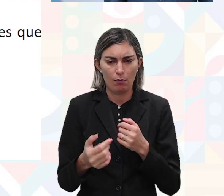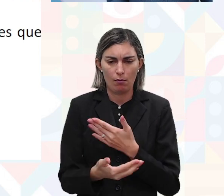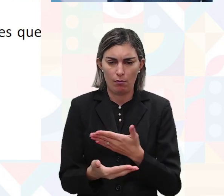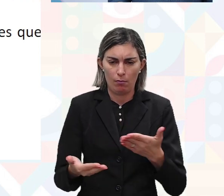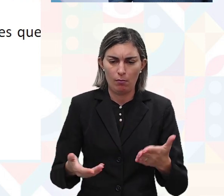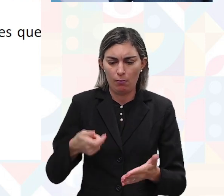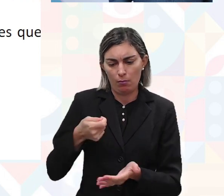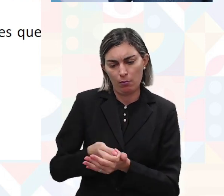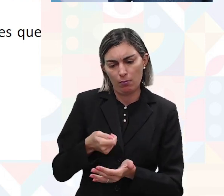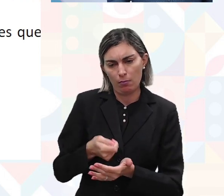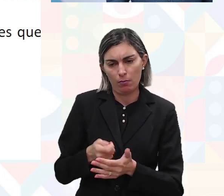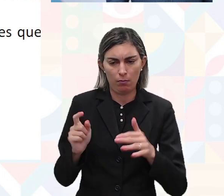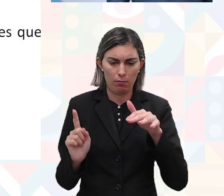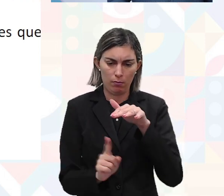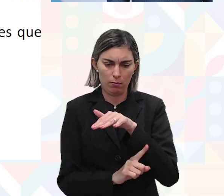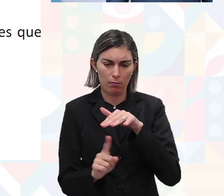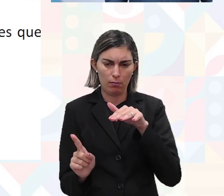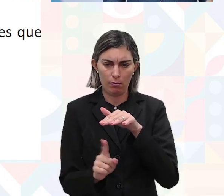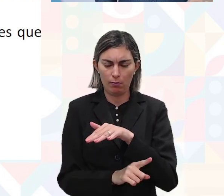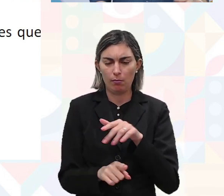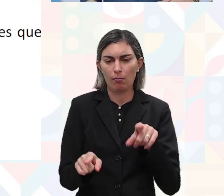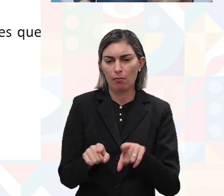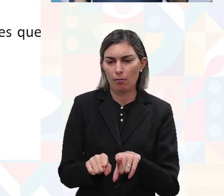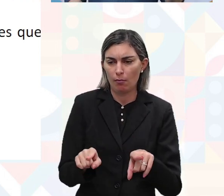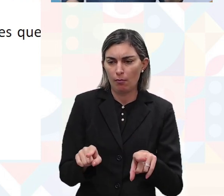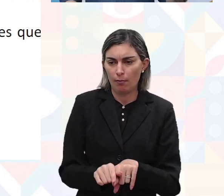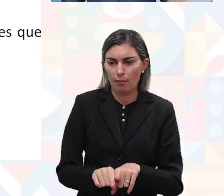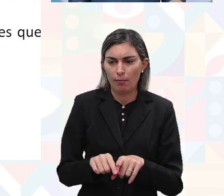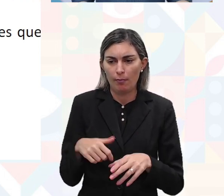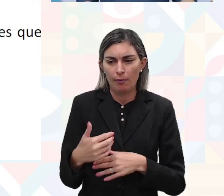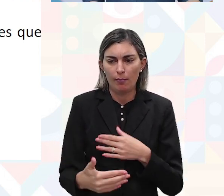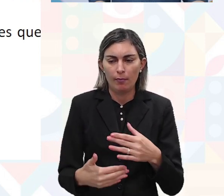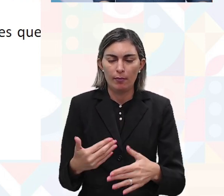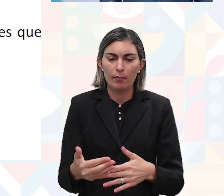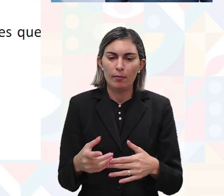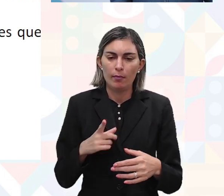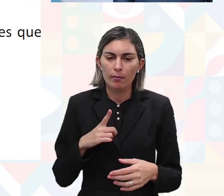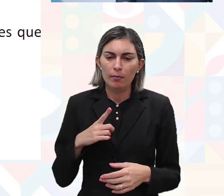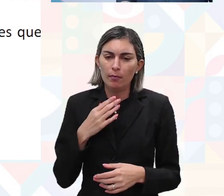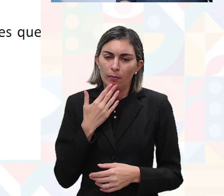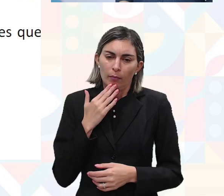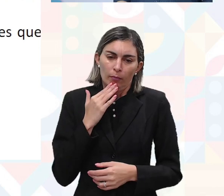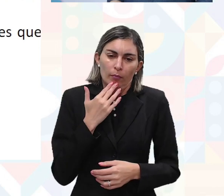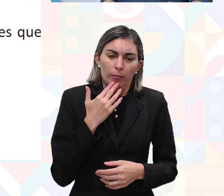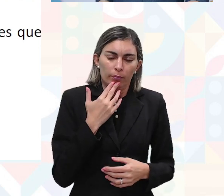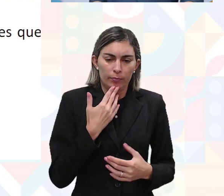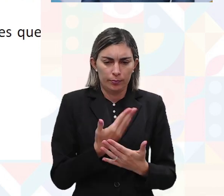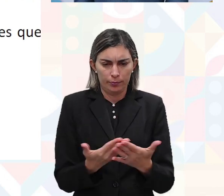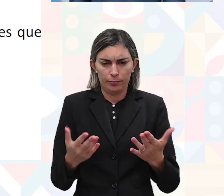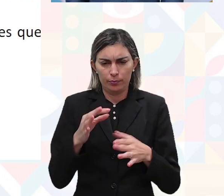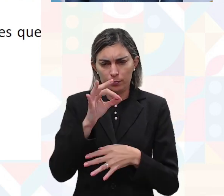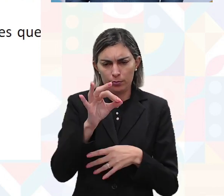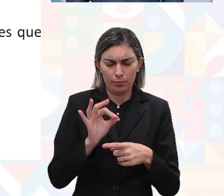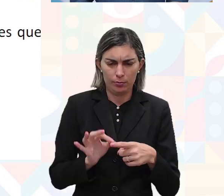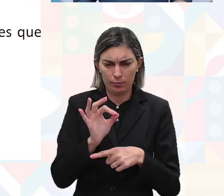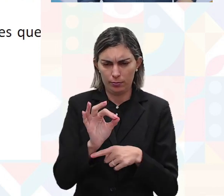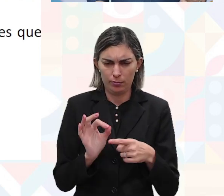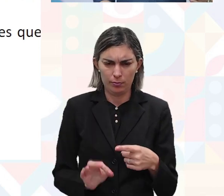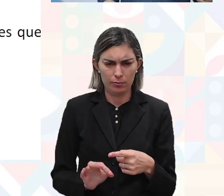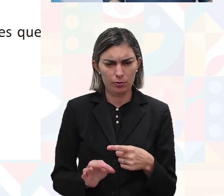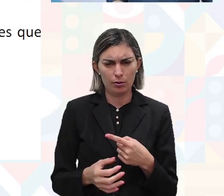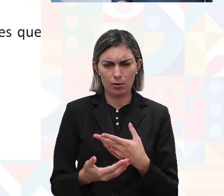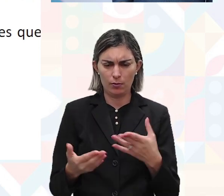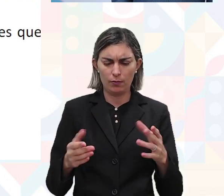às exigências do cliente. E também a proporção de itens defeituosos, que é a percentagem ou